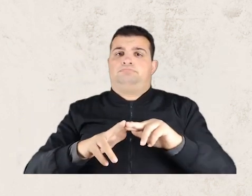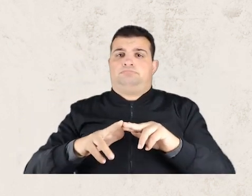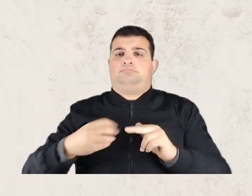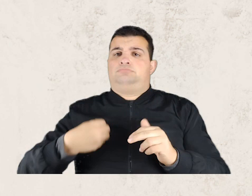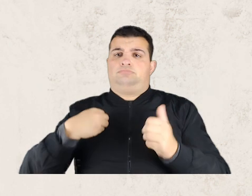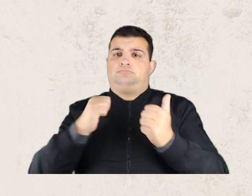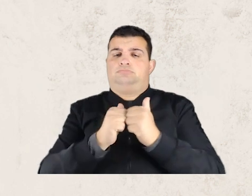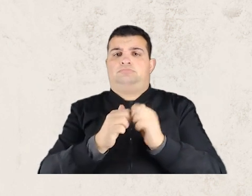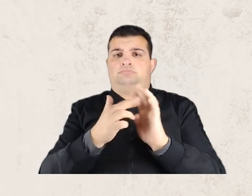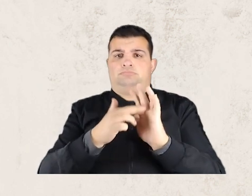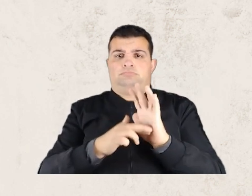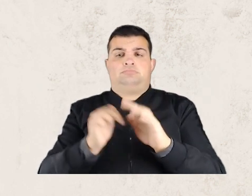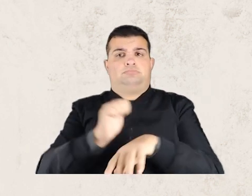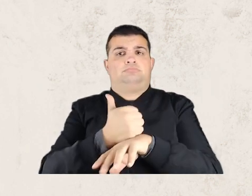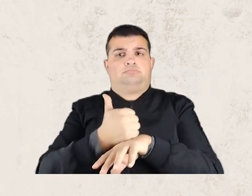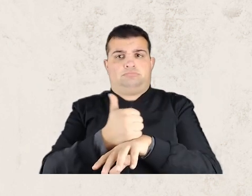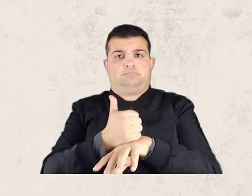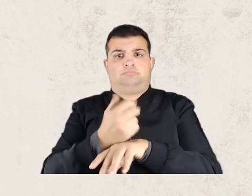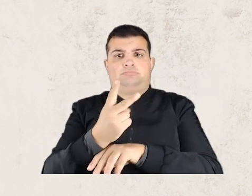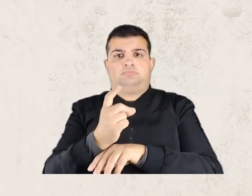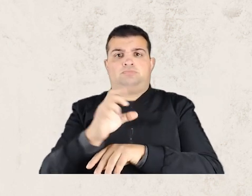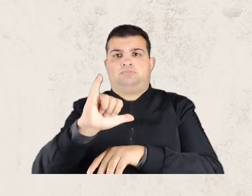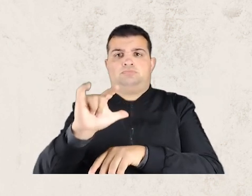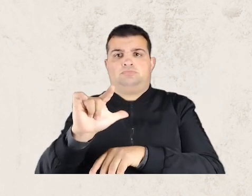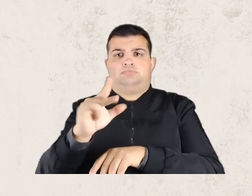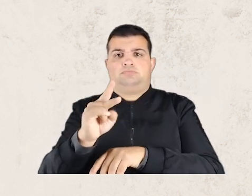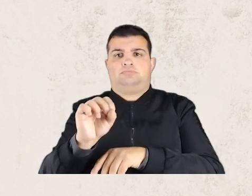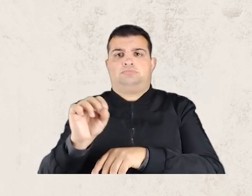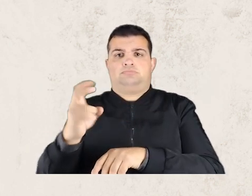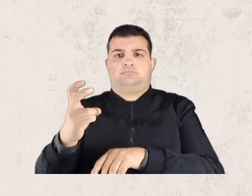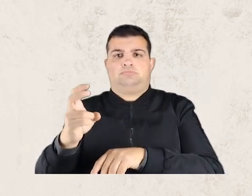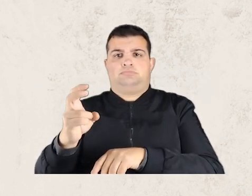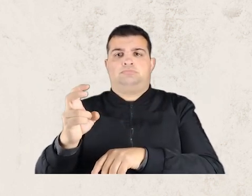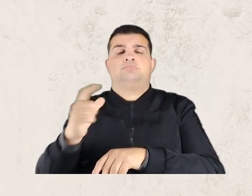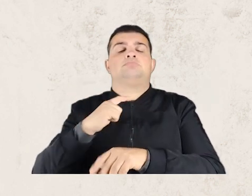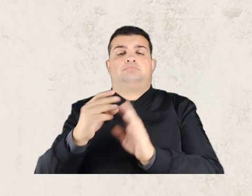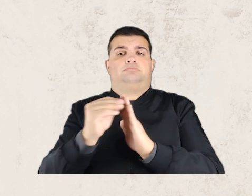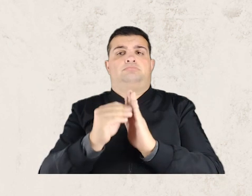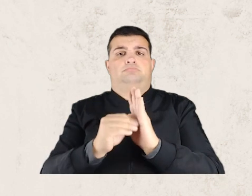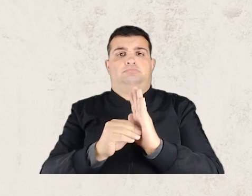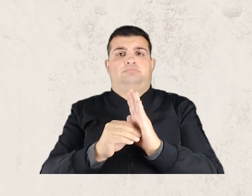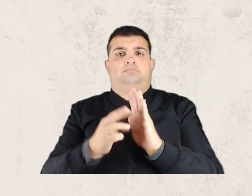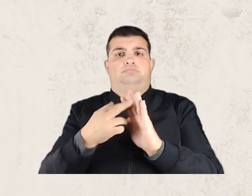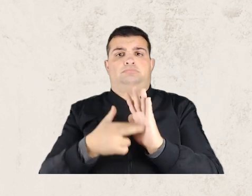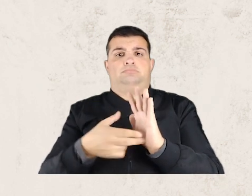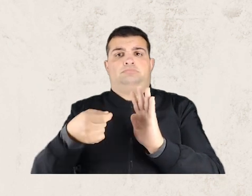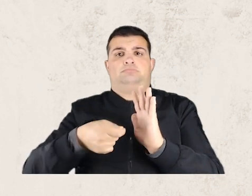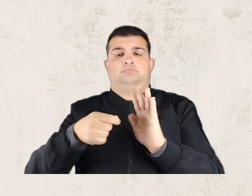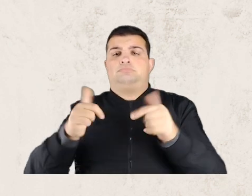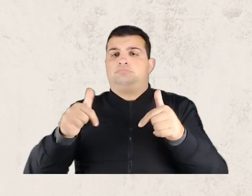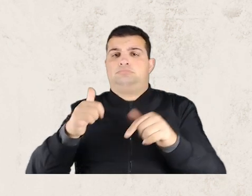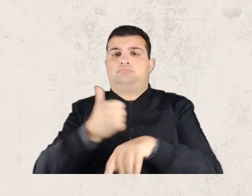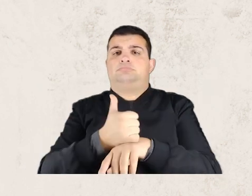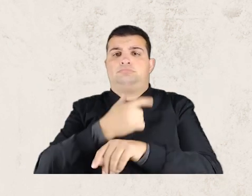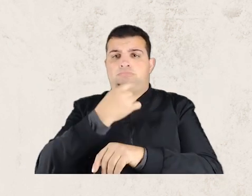Se a psicologia deve ser social, comunitária e política, ela deve ser para todas as pessoas. Afinal, está